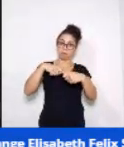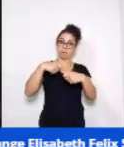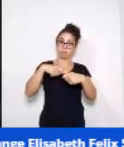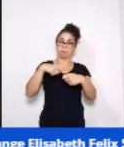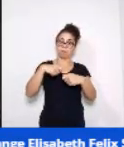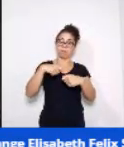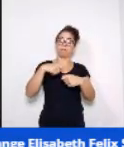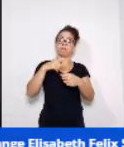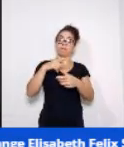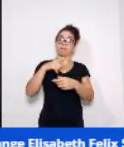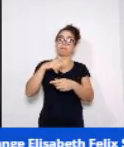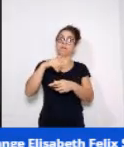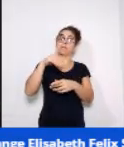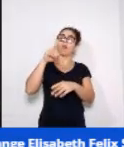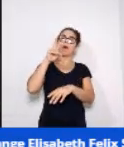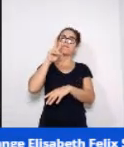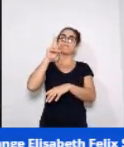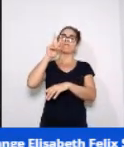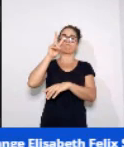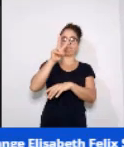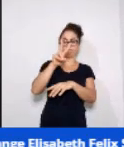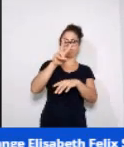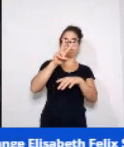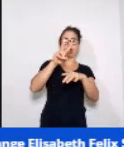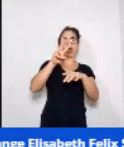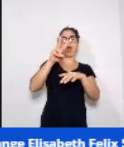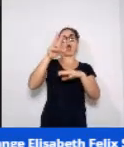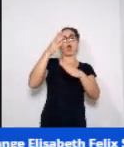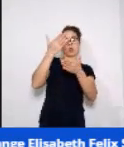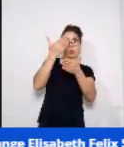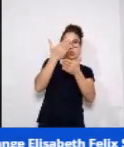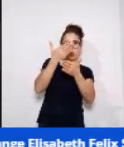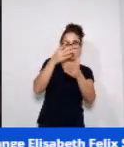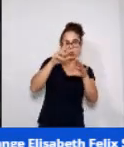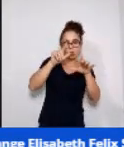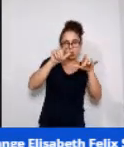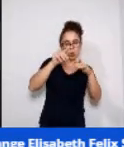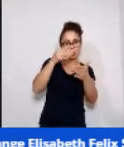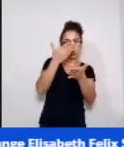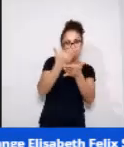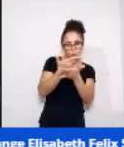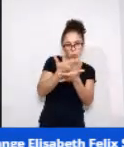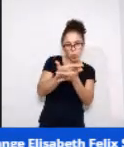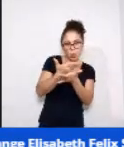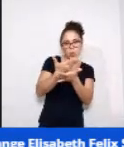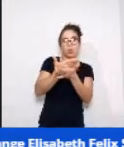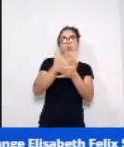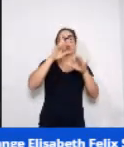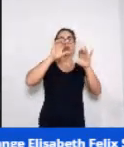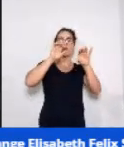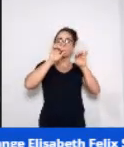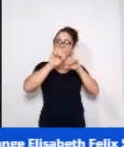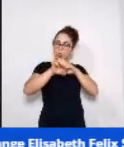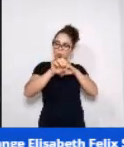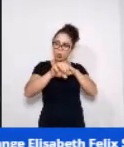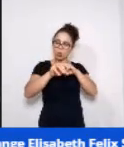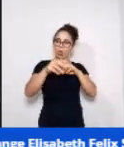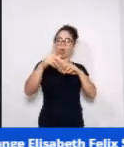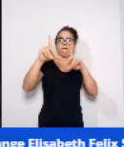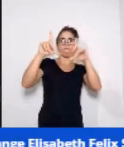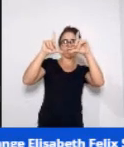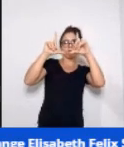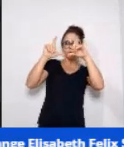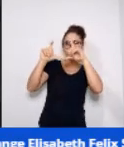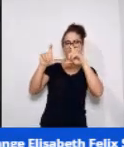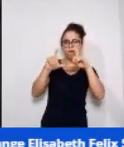professor assista às suas aulas, anote as impressões ali que teve, fotografe o professor,